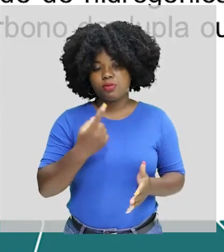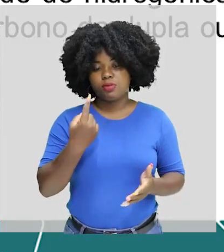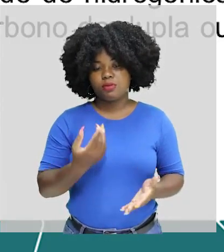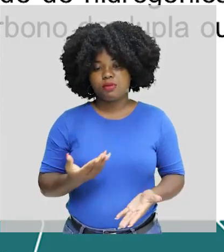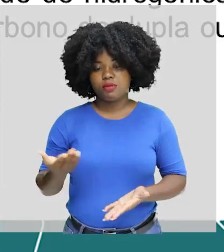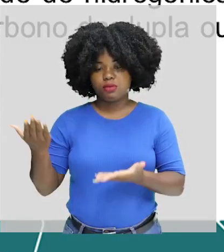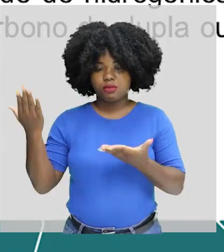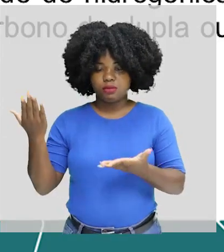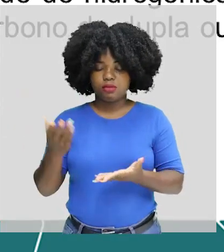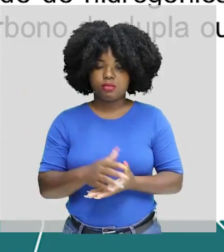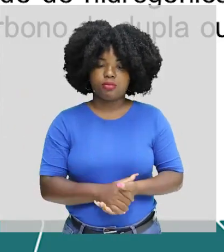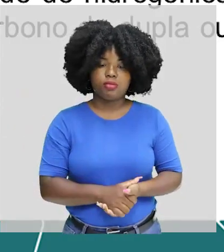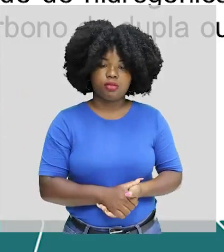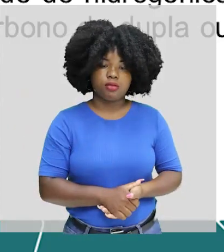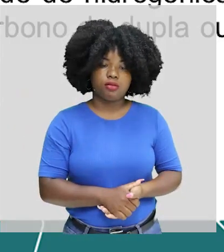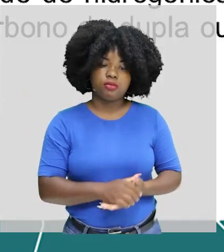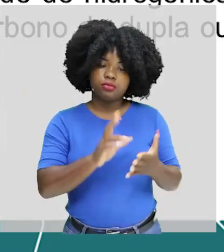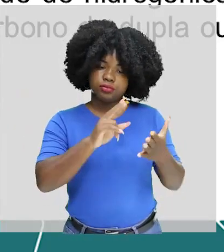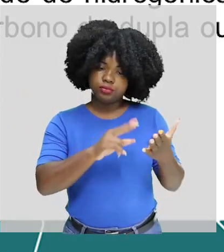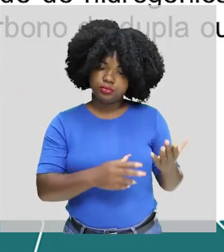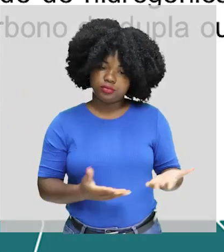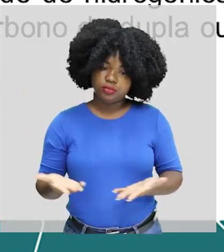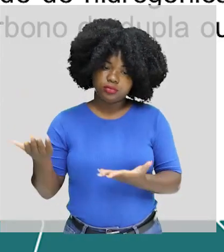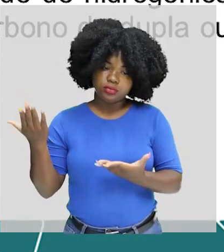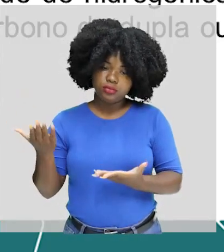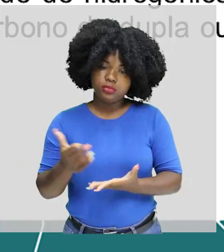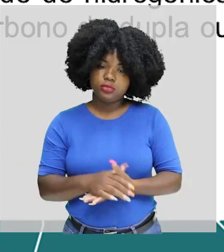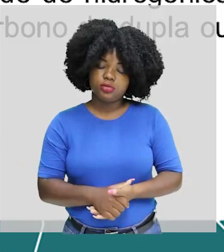a síntese com halogenidretos.